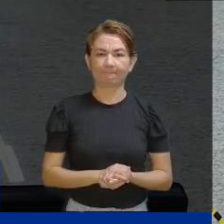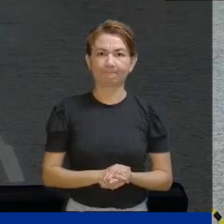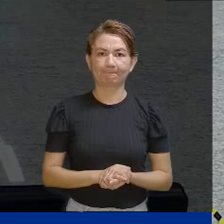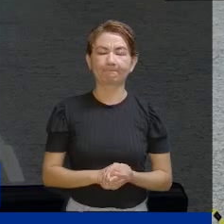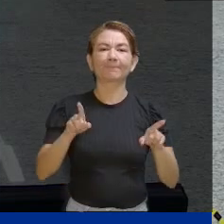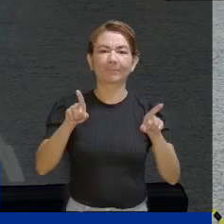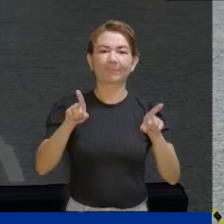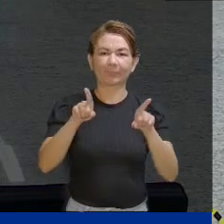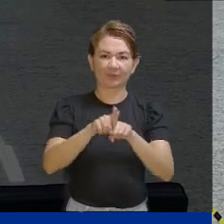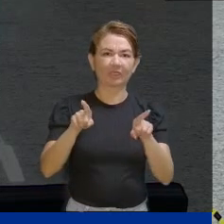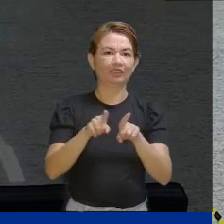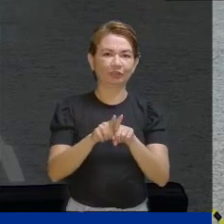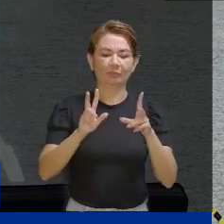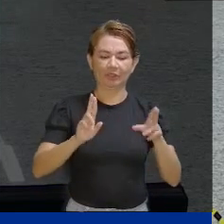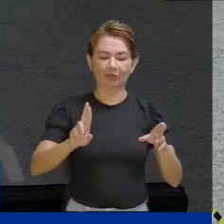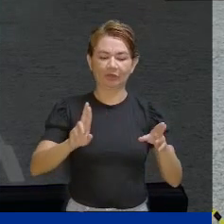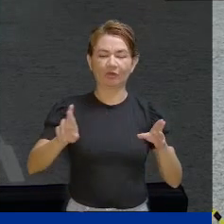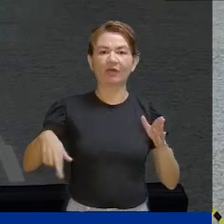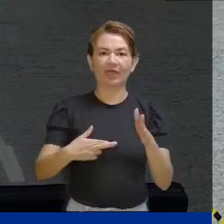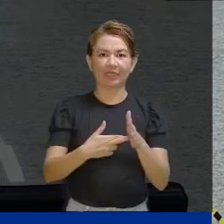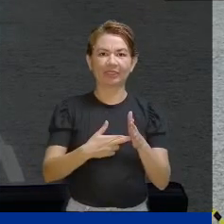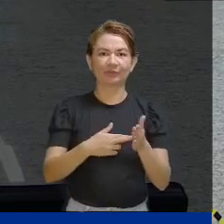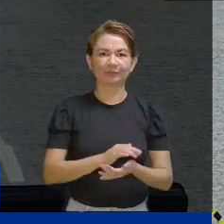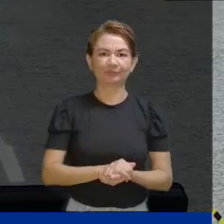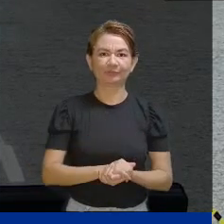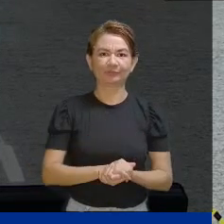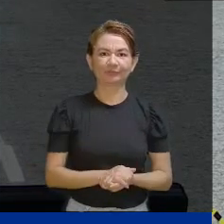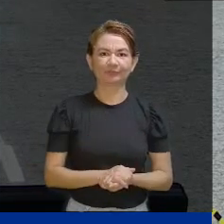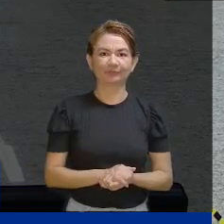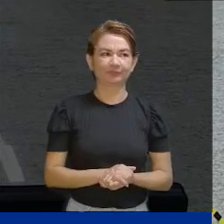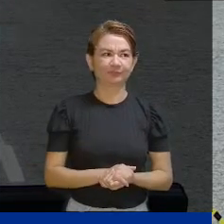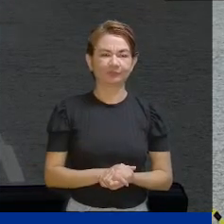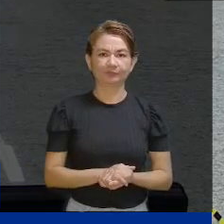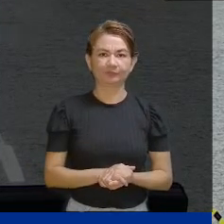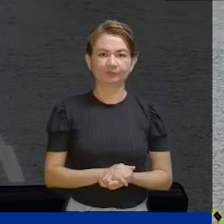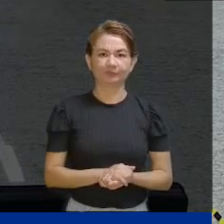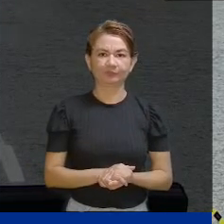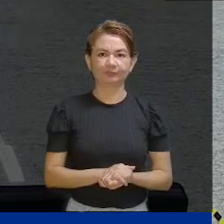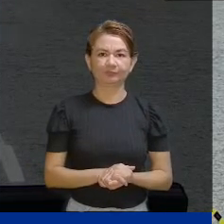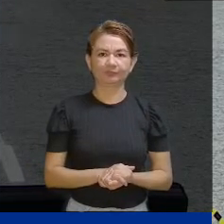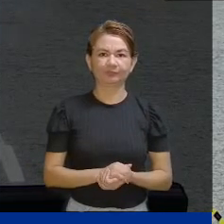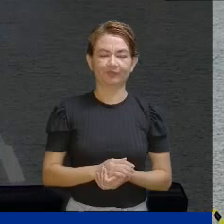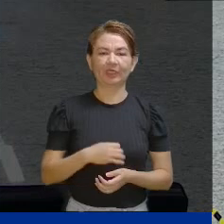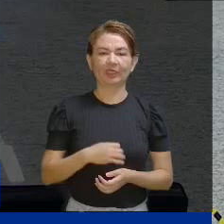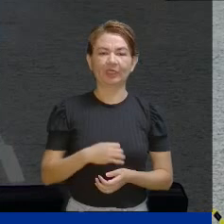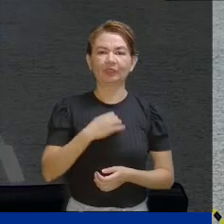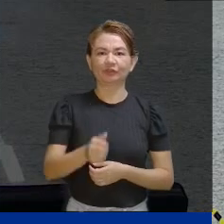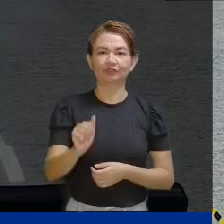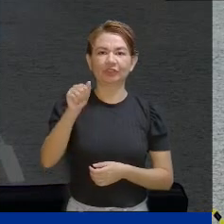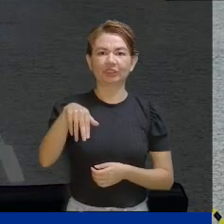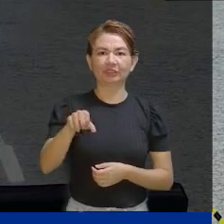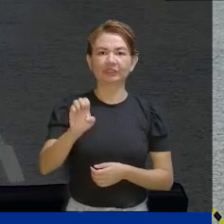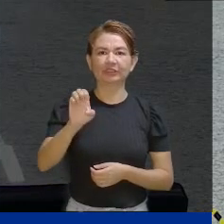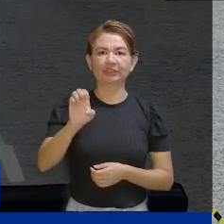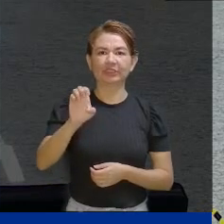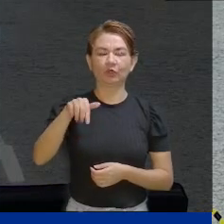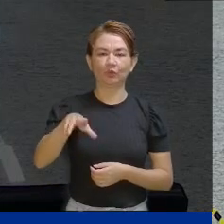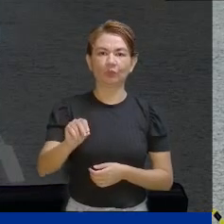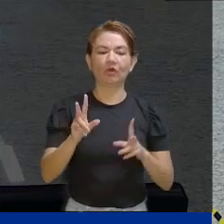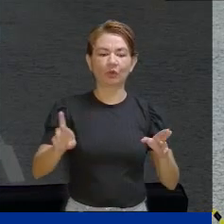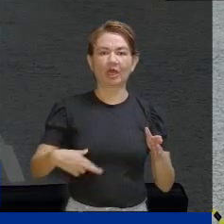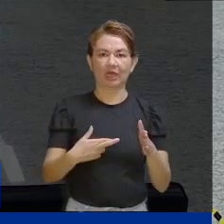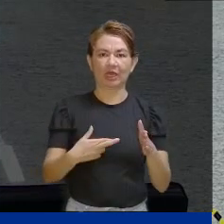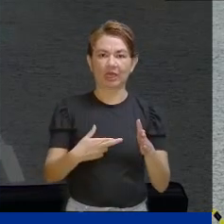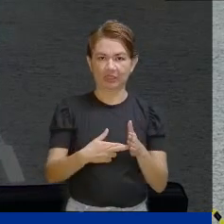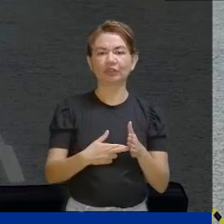Eu também acompanho a relatora. Juiz Anselmo Gonçalves. Acompanho a relatora, senhor